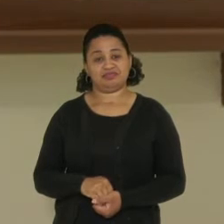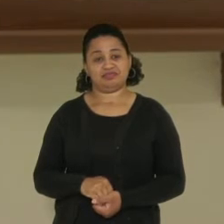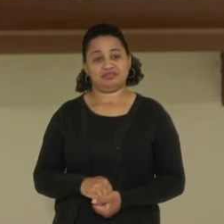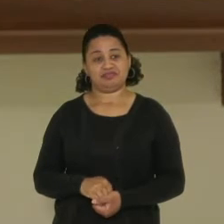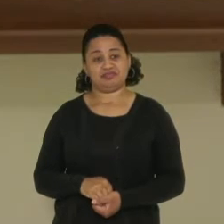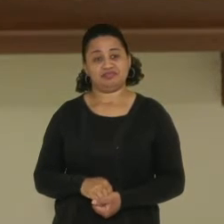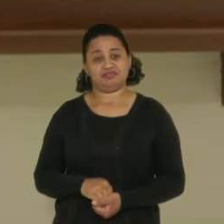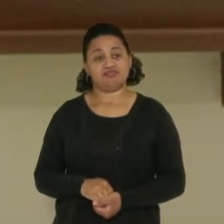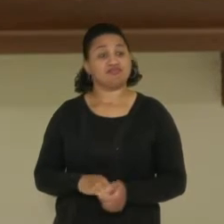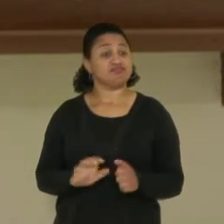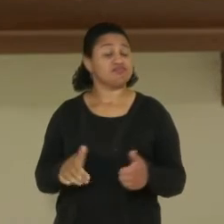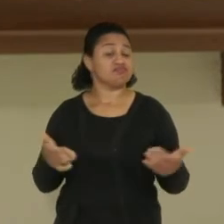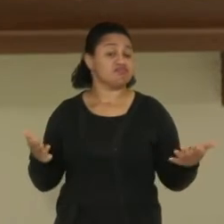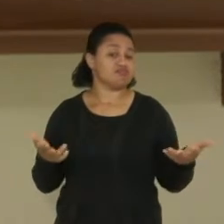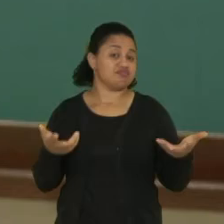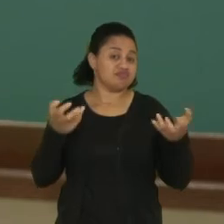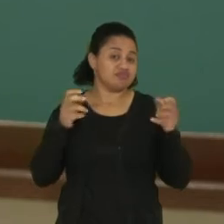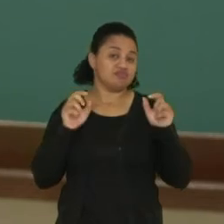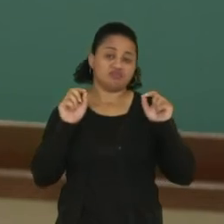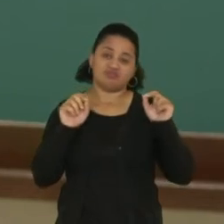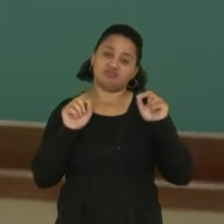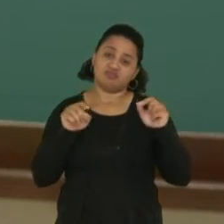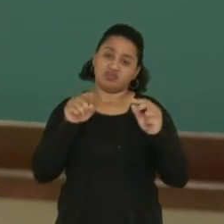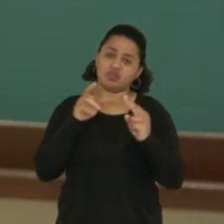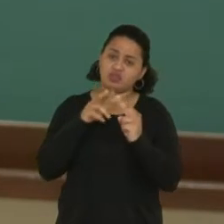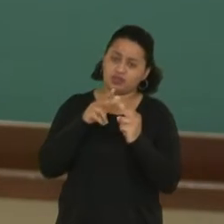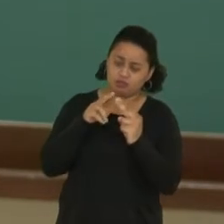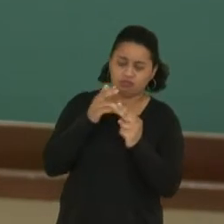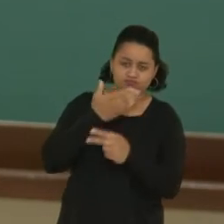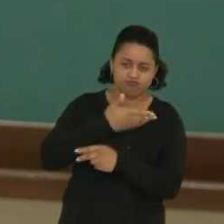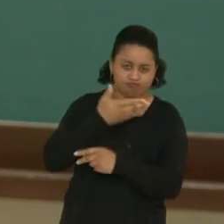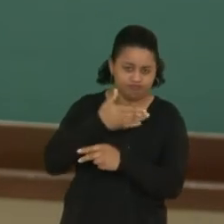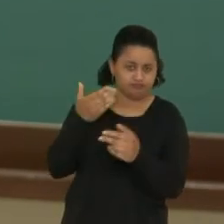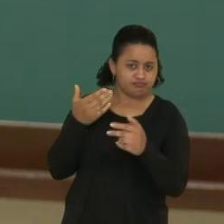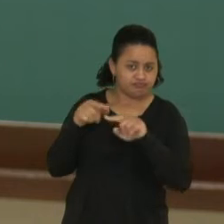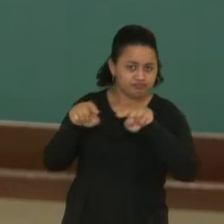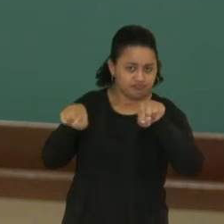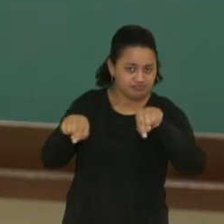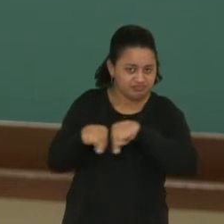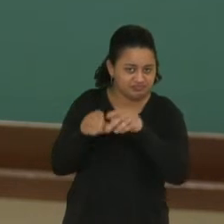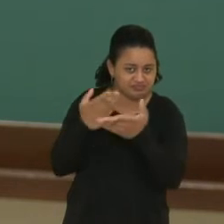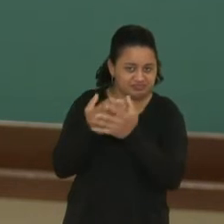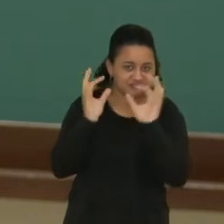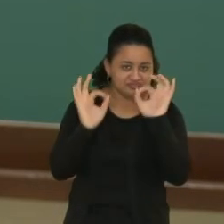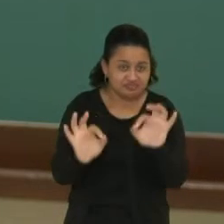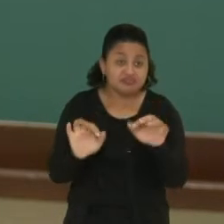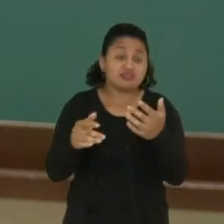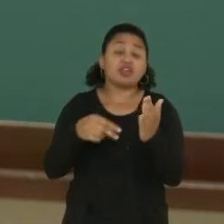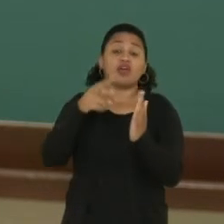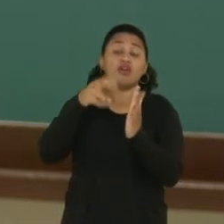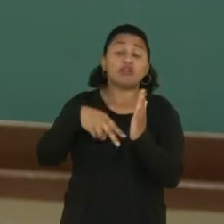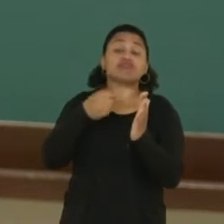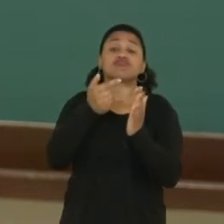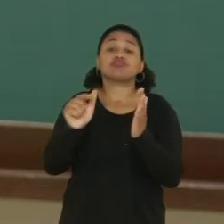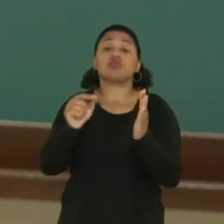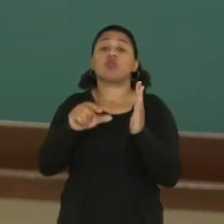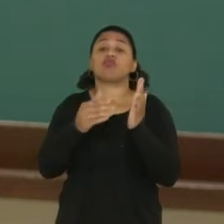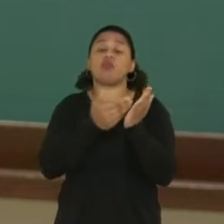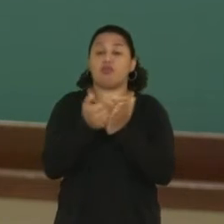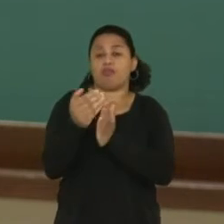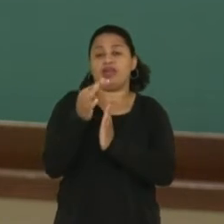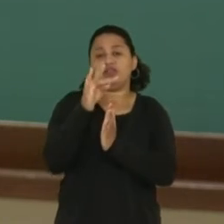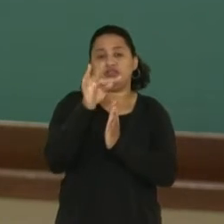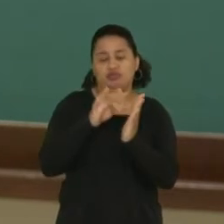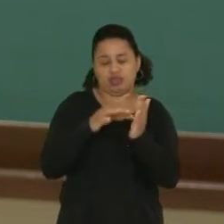Voltei. Olhe bem, você formou uma dupla com um colega. E aí tem que reler essa primeira parte